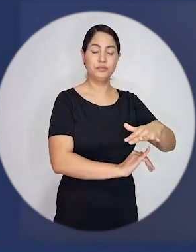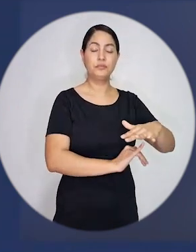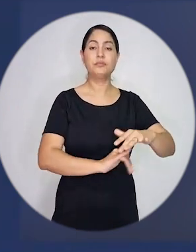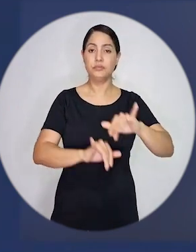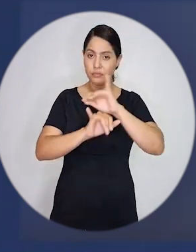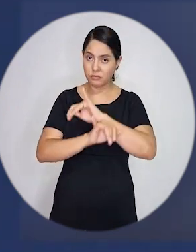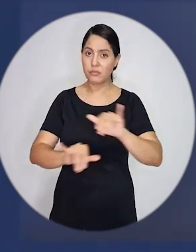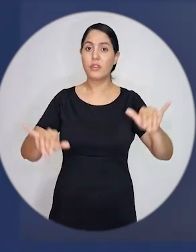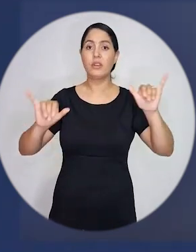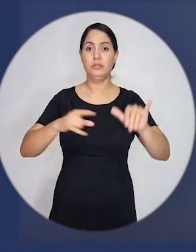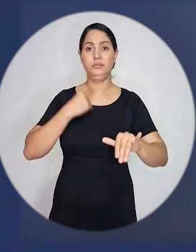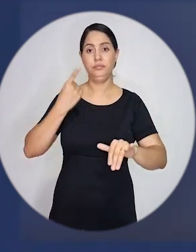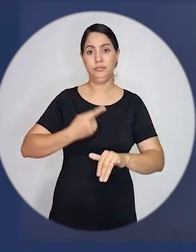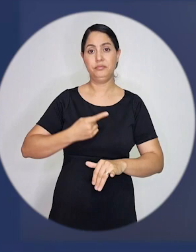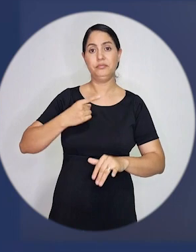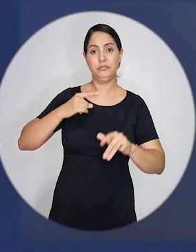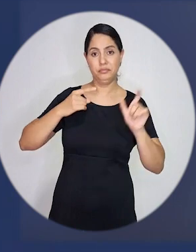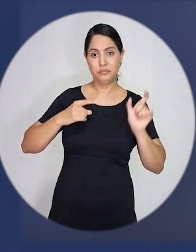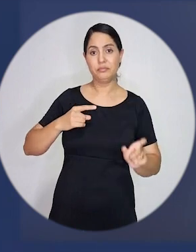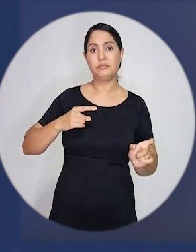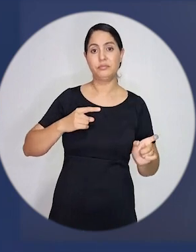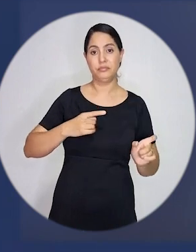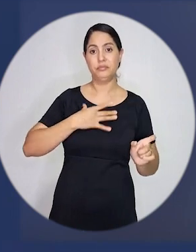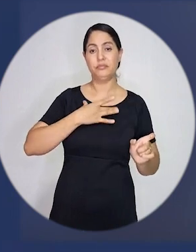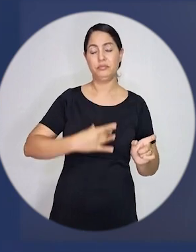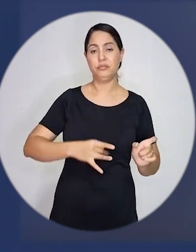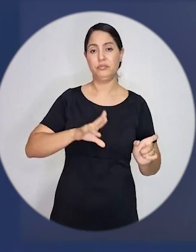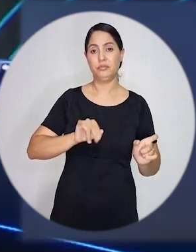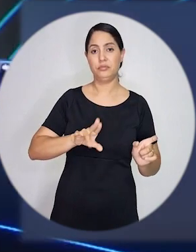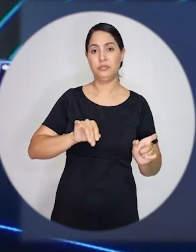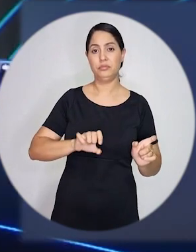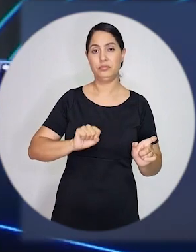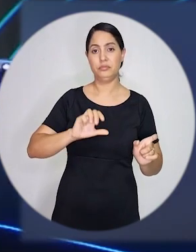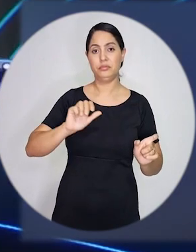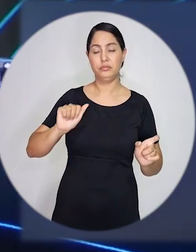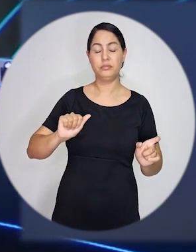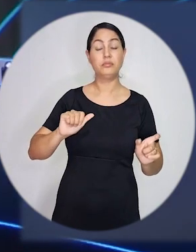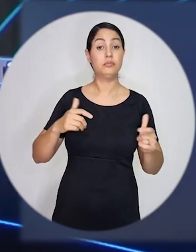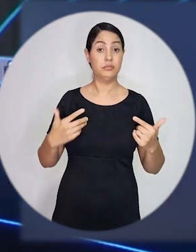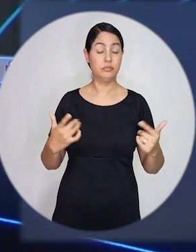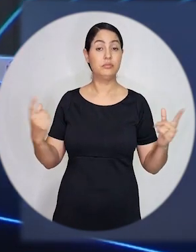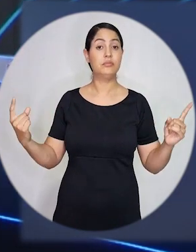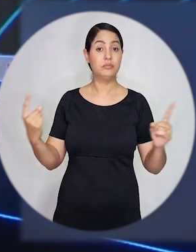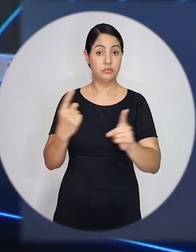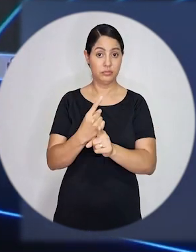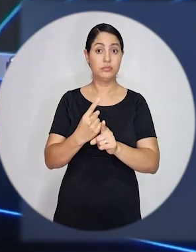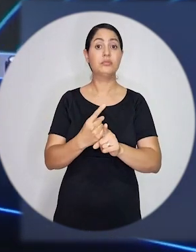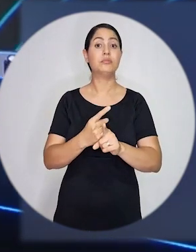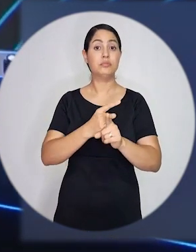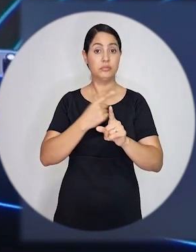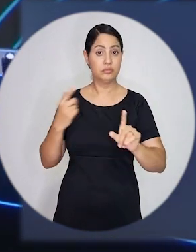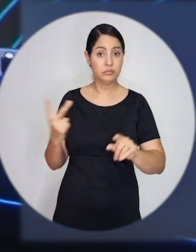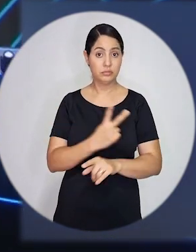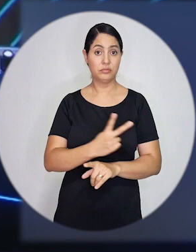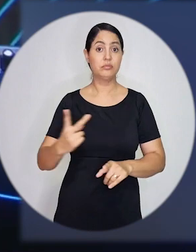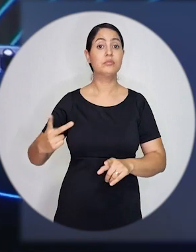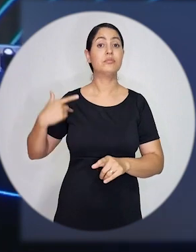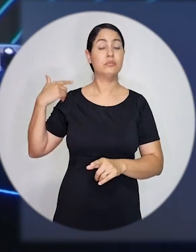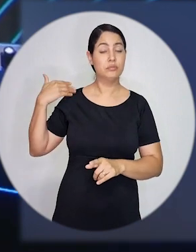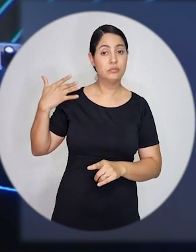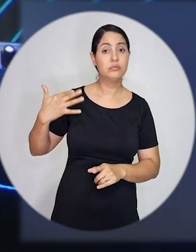das instituições, como afirmou o nosso patrono. É encontro de 2 trajetórias